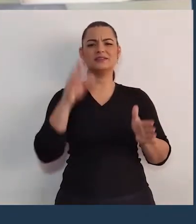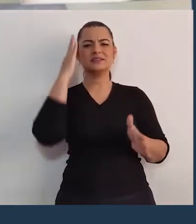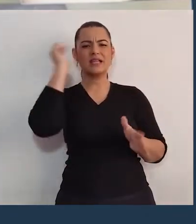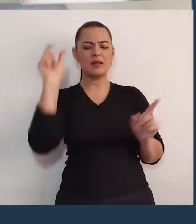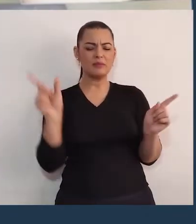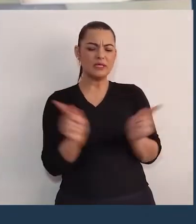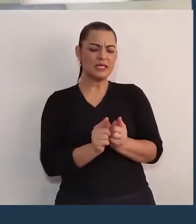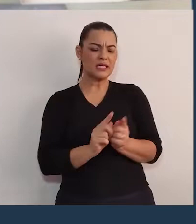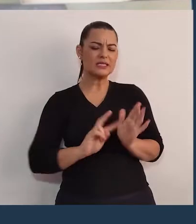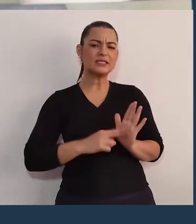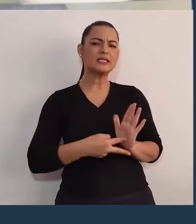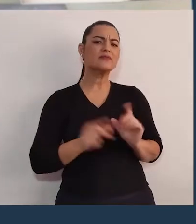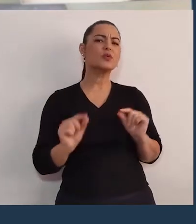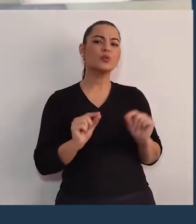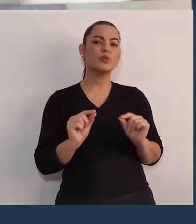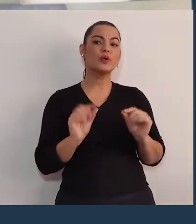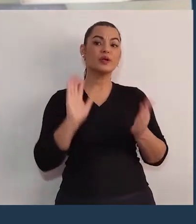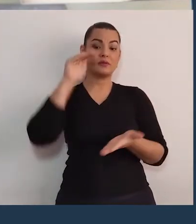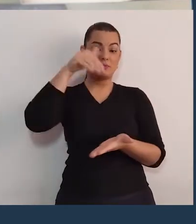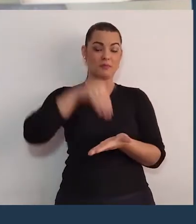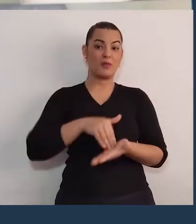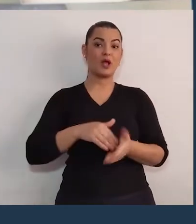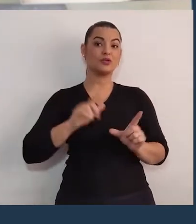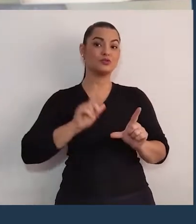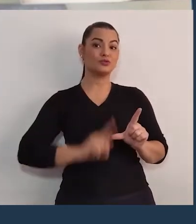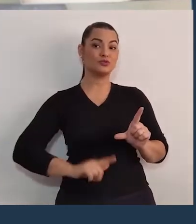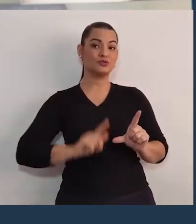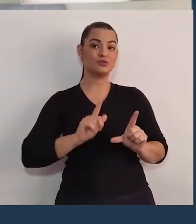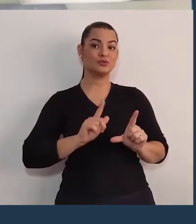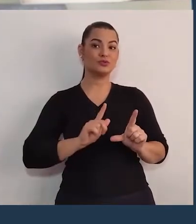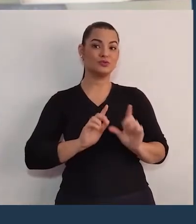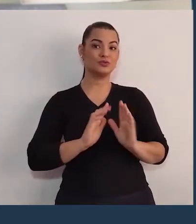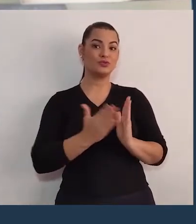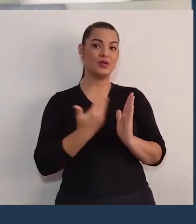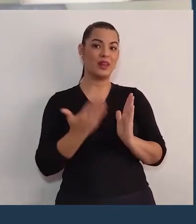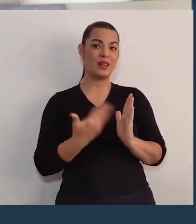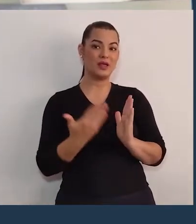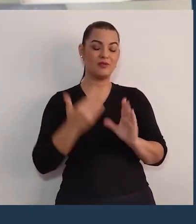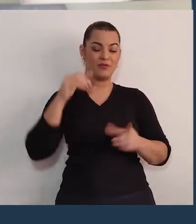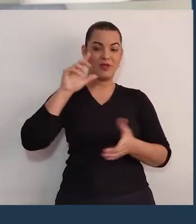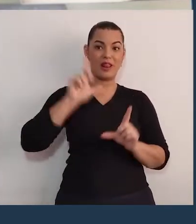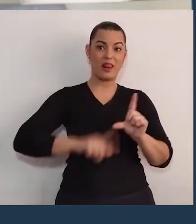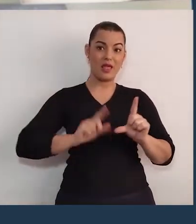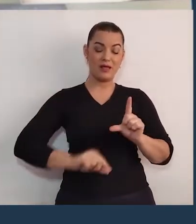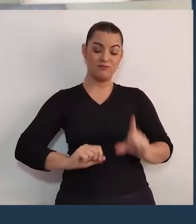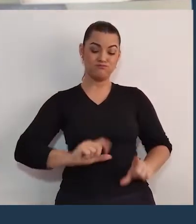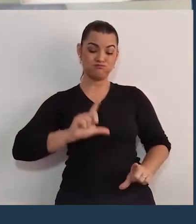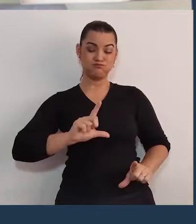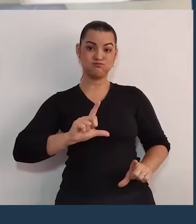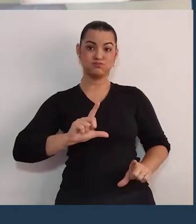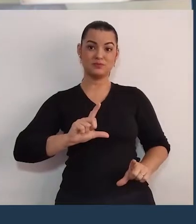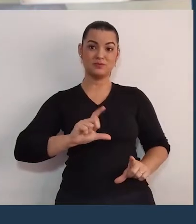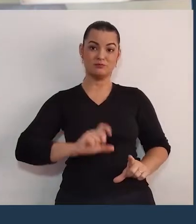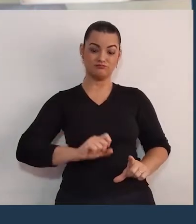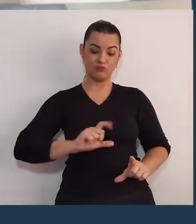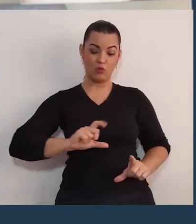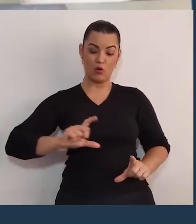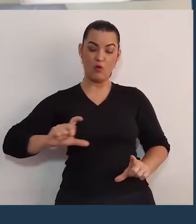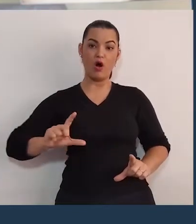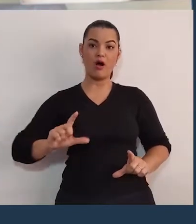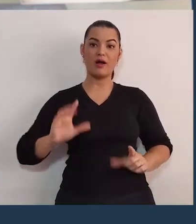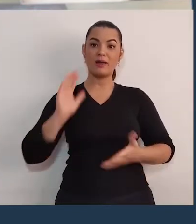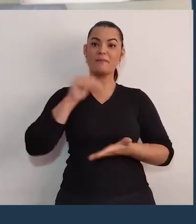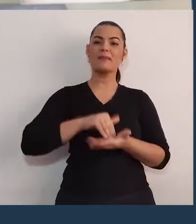maiúscula que está embaixo nos livros e cada letra é inicial de uma palavra. Então nós temos aqui embaixo a